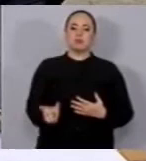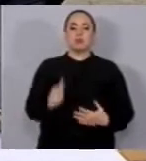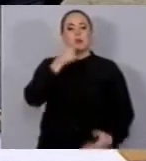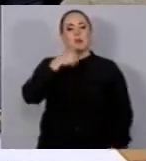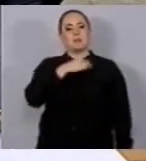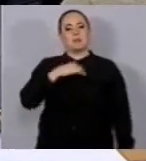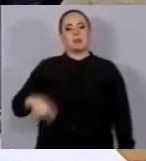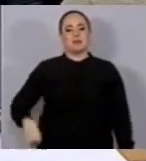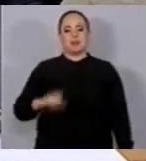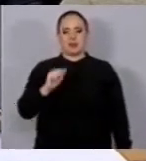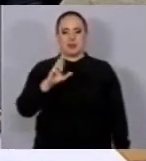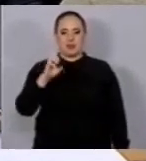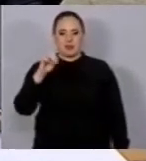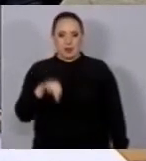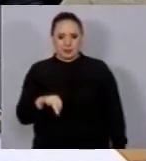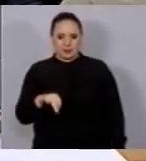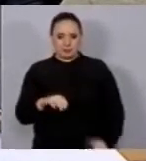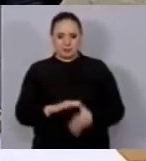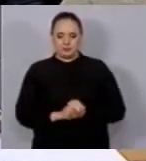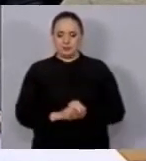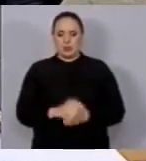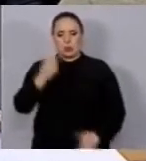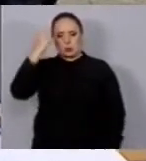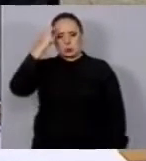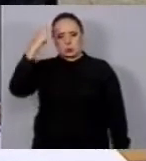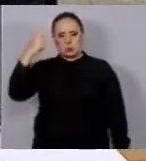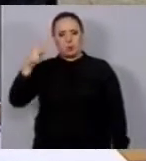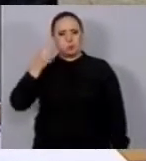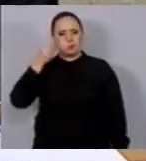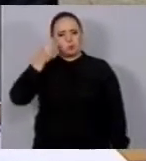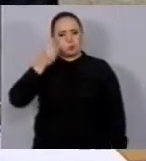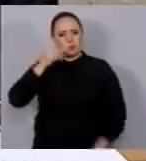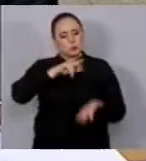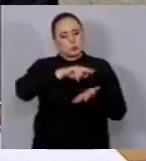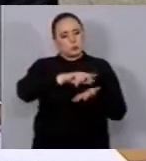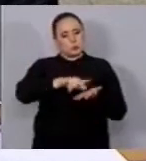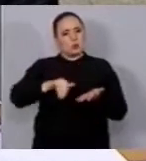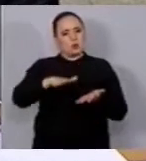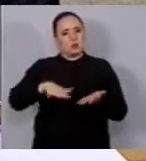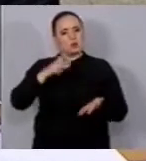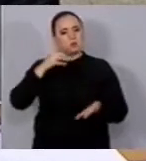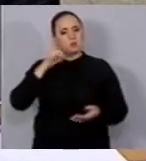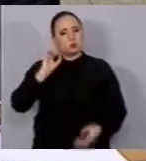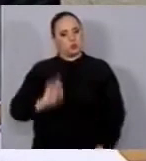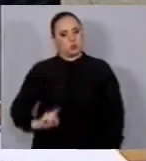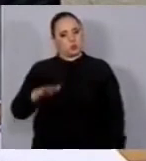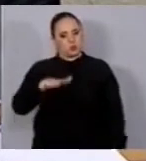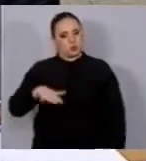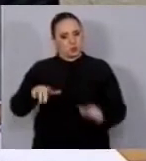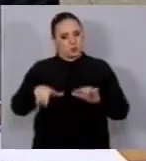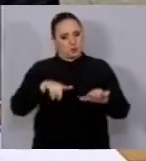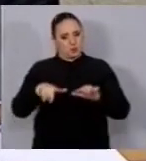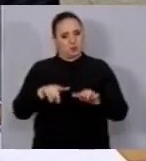cuja cultura e vasta experiência nos diversos campos do direito em que atuou são